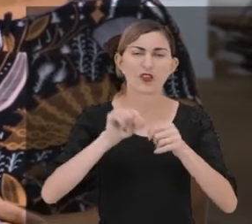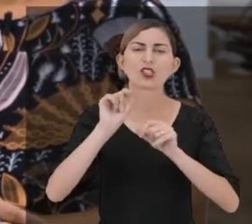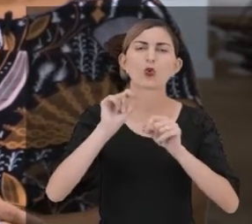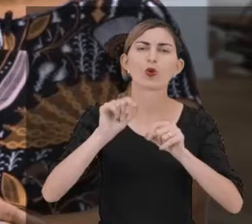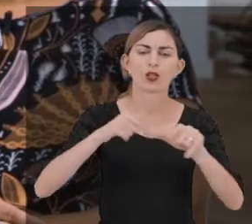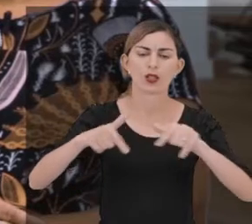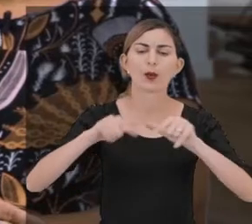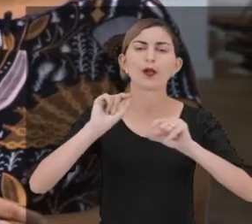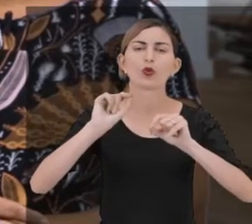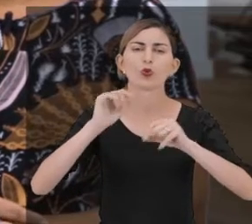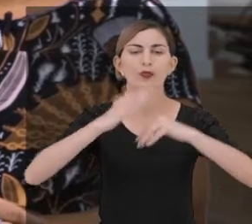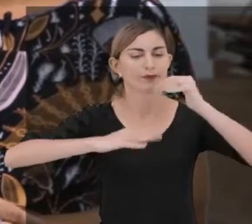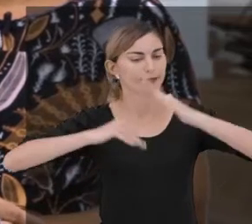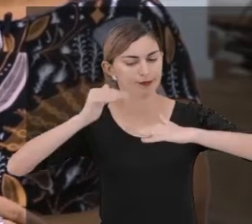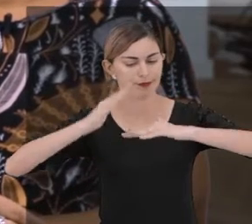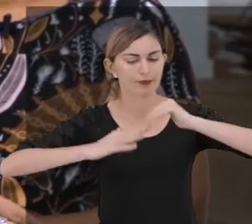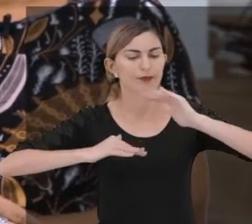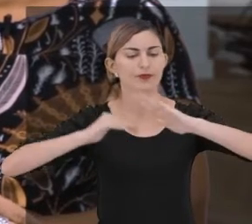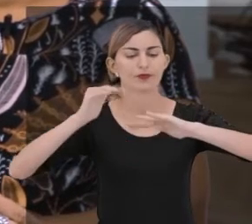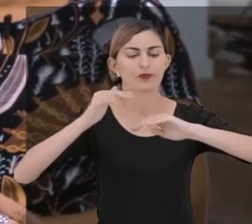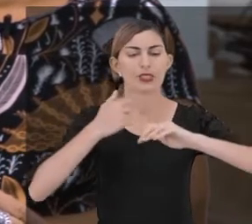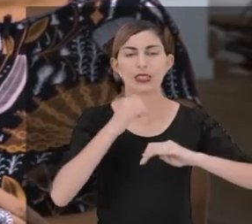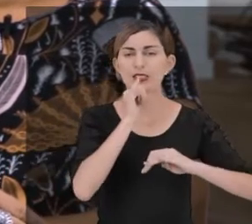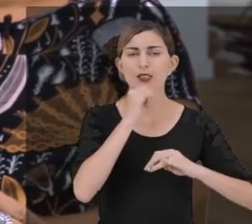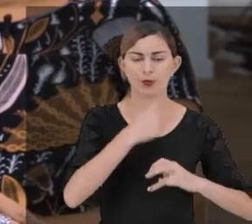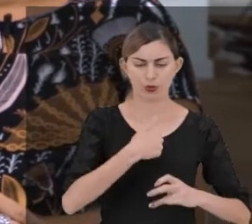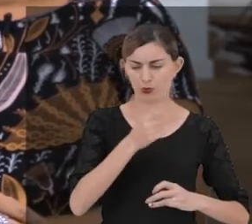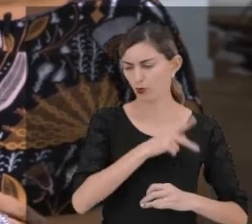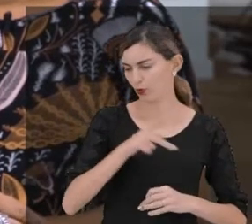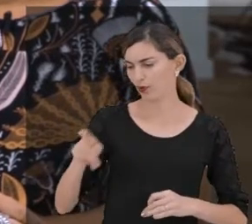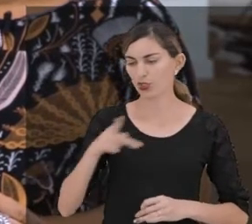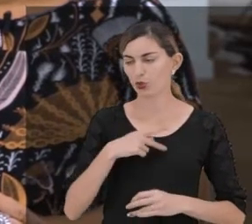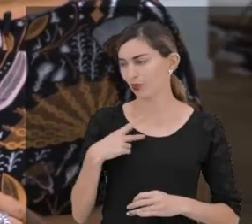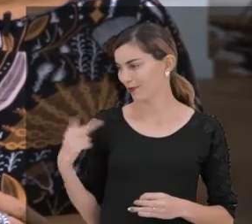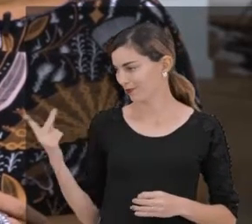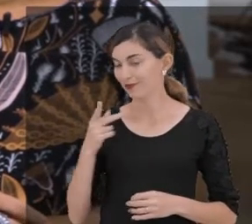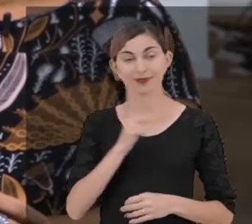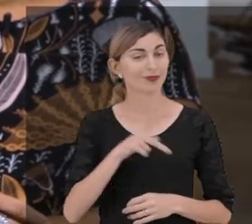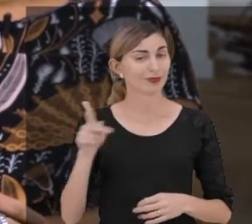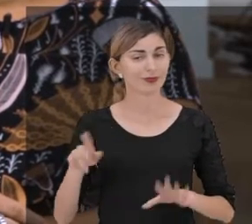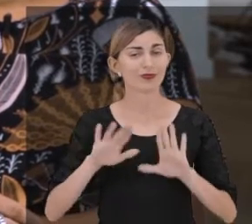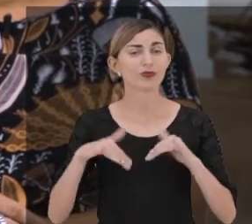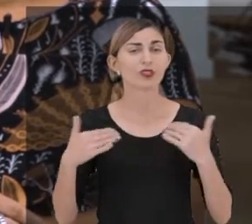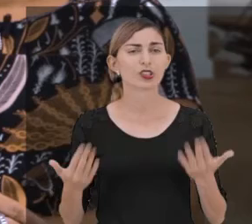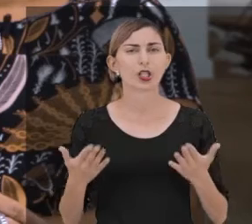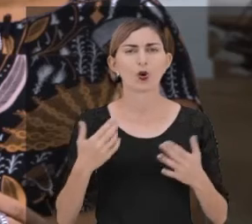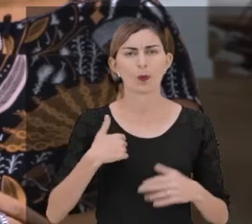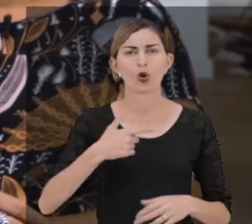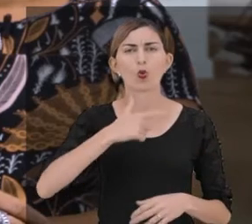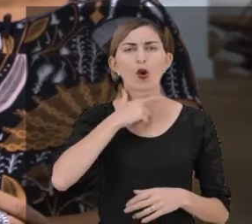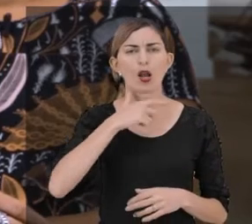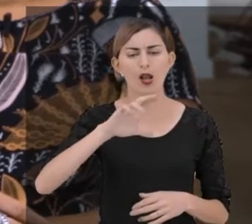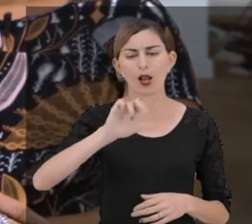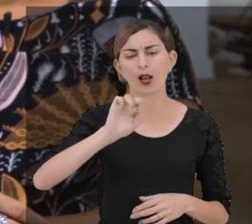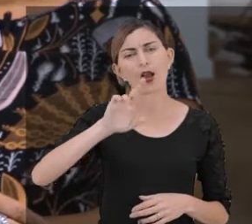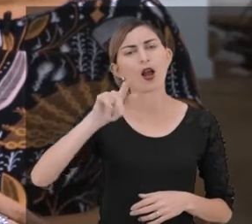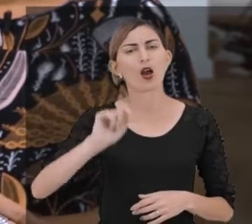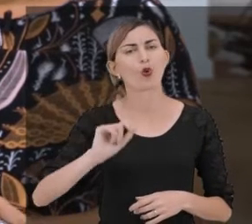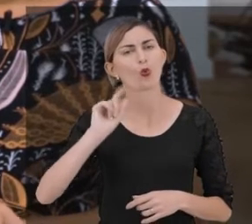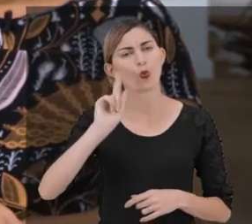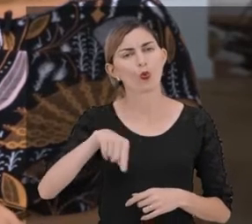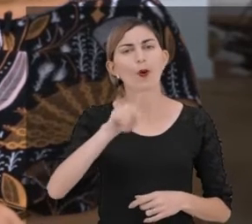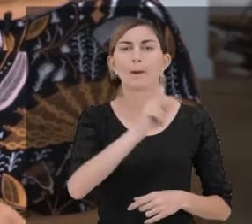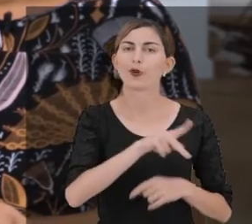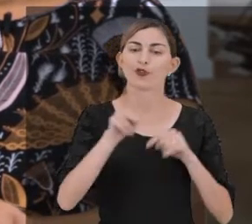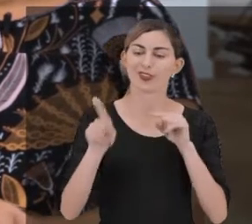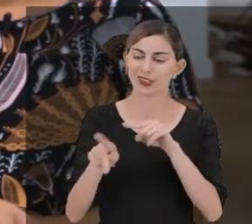ele vai praticar no dia a dia. Por exemplo, nós somos professoras. Então, o nosso cargo é o